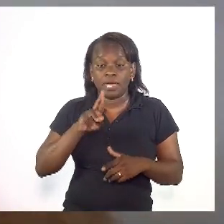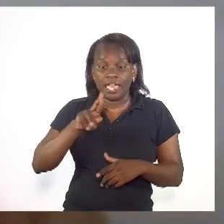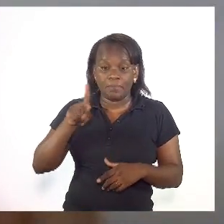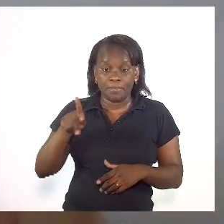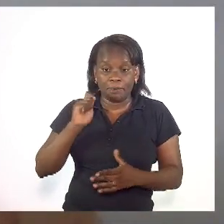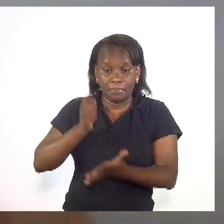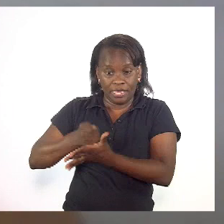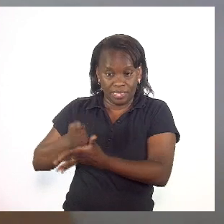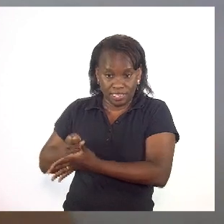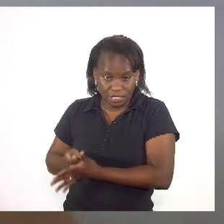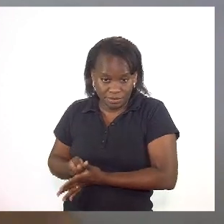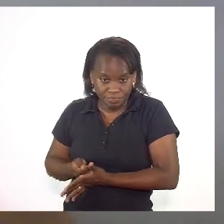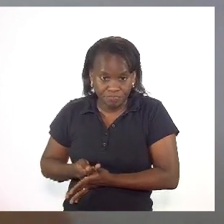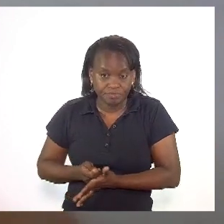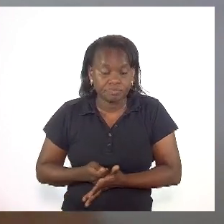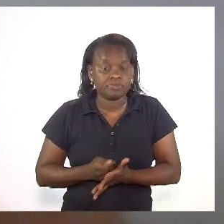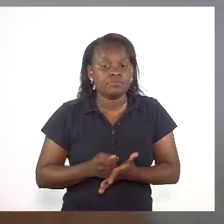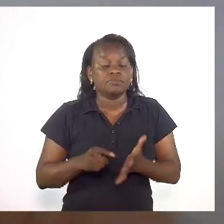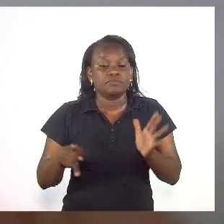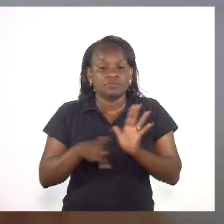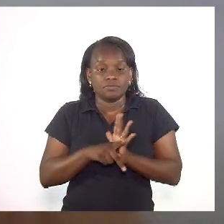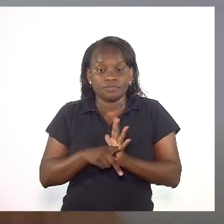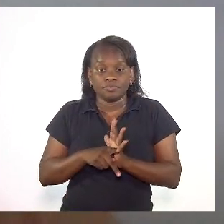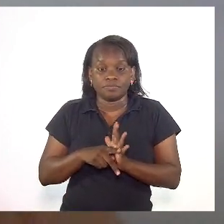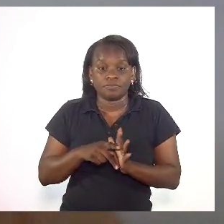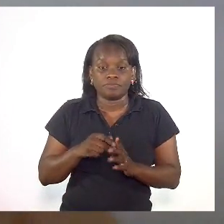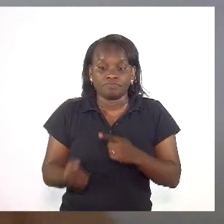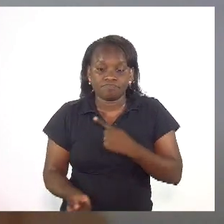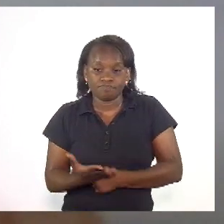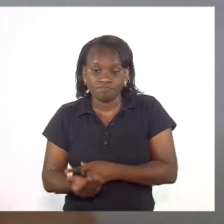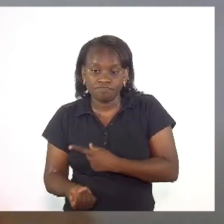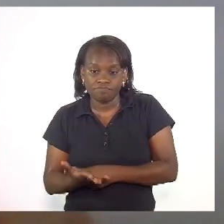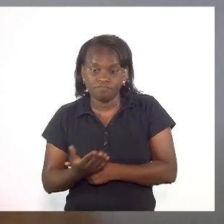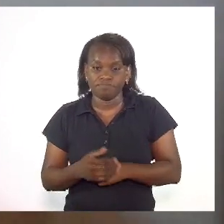a pagar de propina.